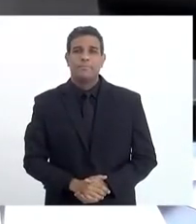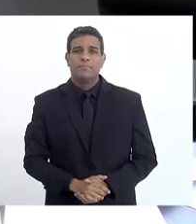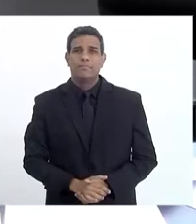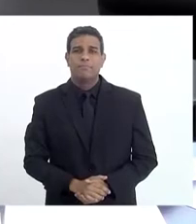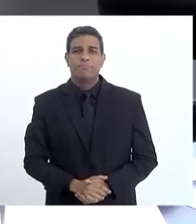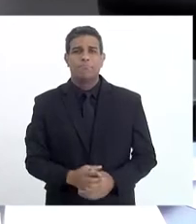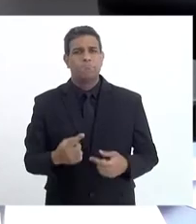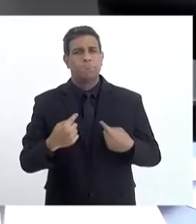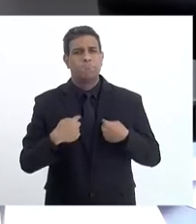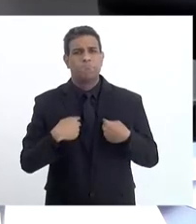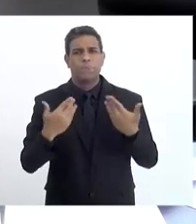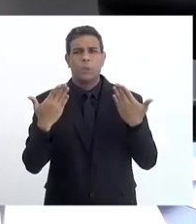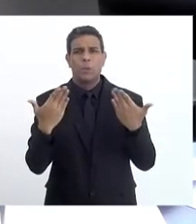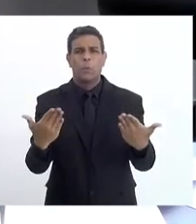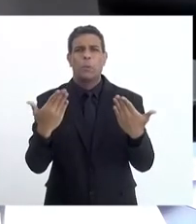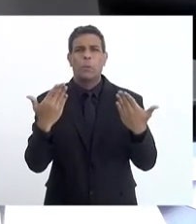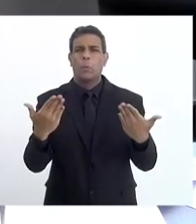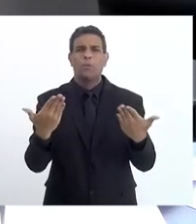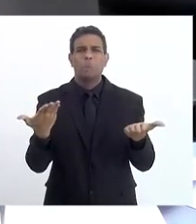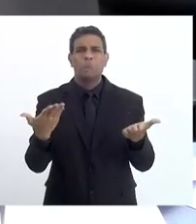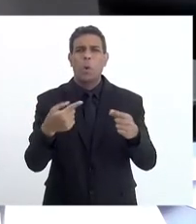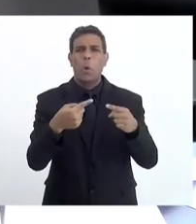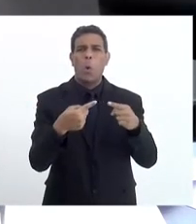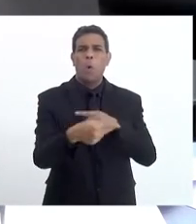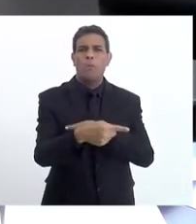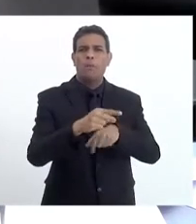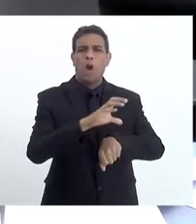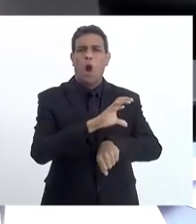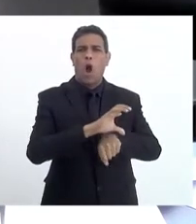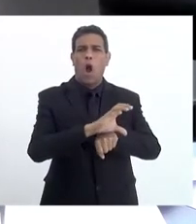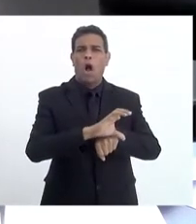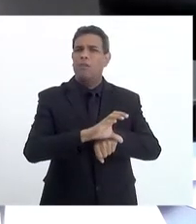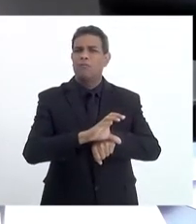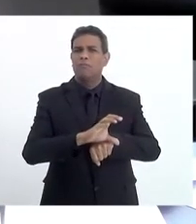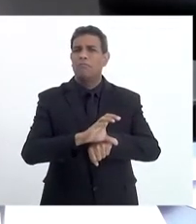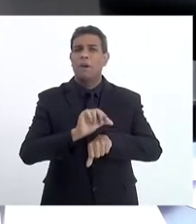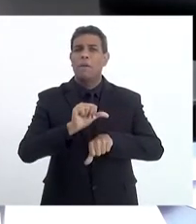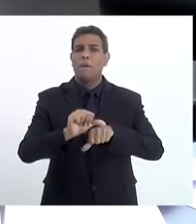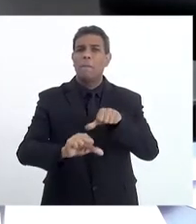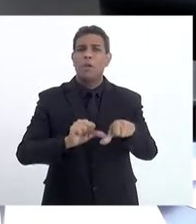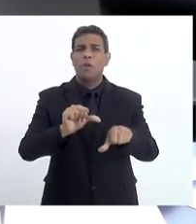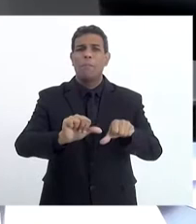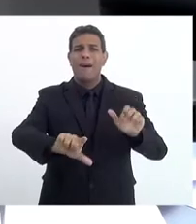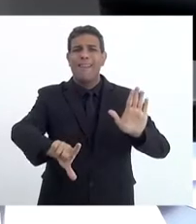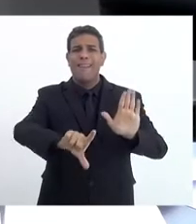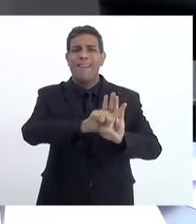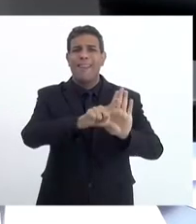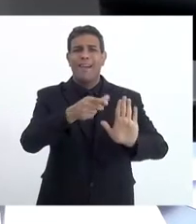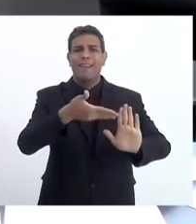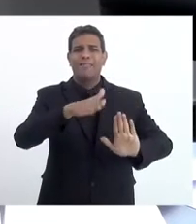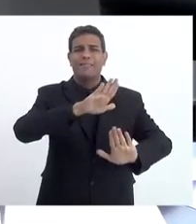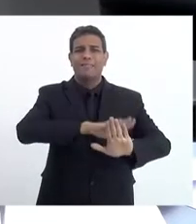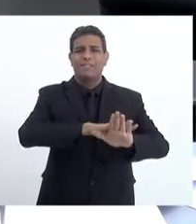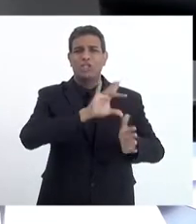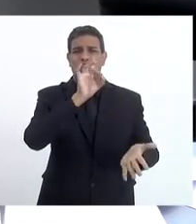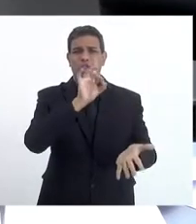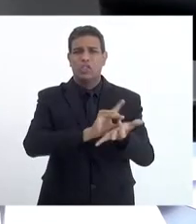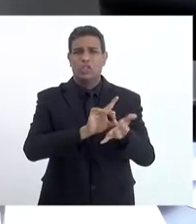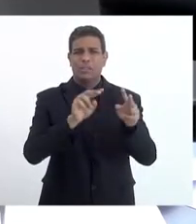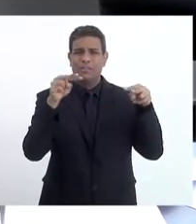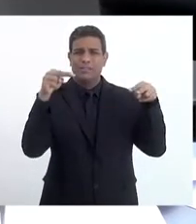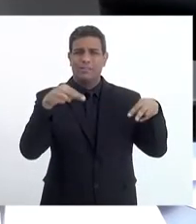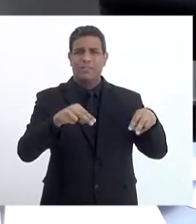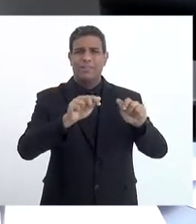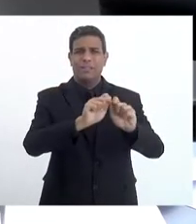Eu não vejo nenhuma inconstitucionalidade, porque está alterando uma lei original que foi feita aqui na